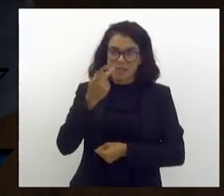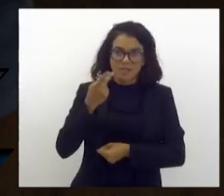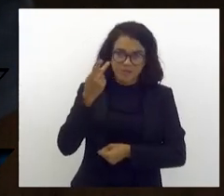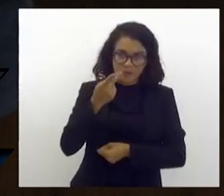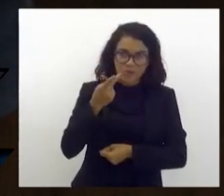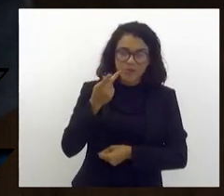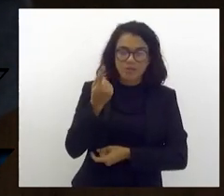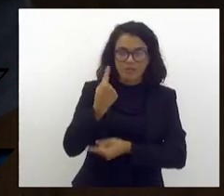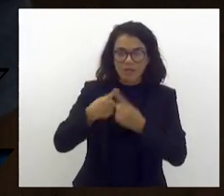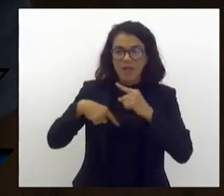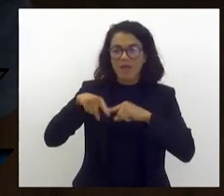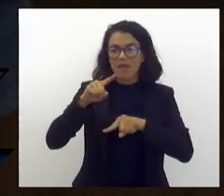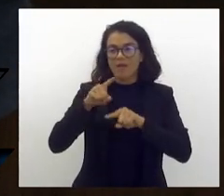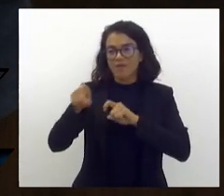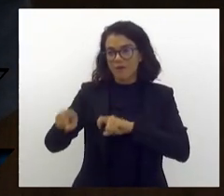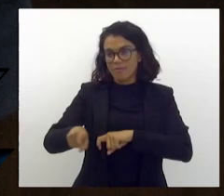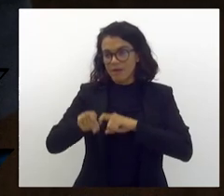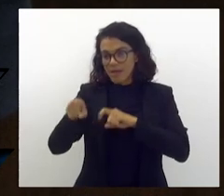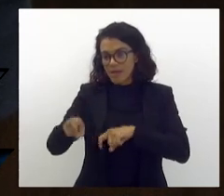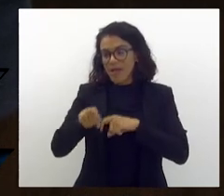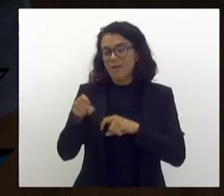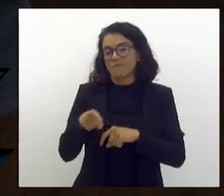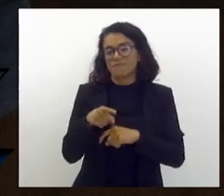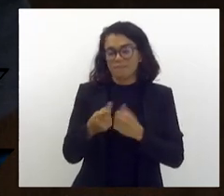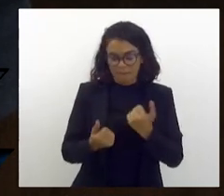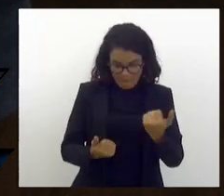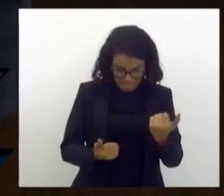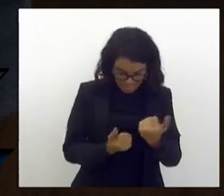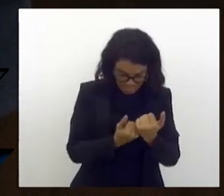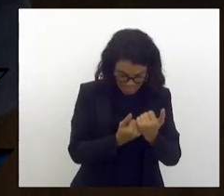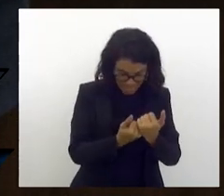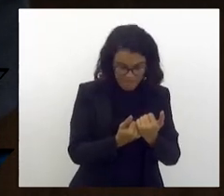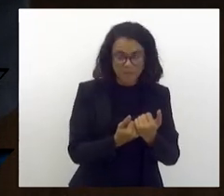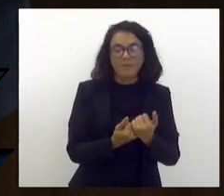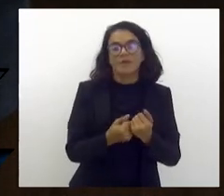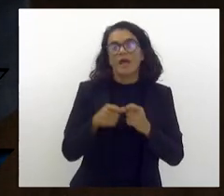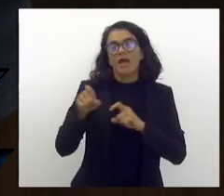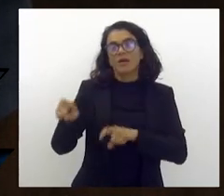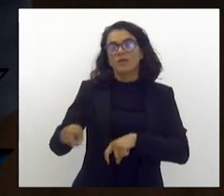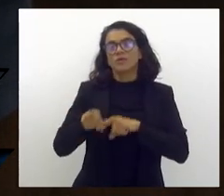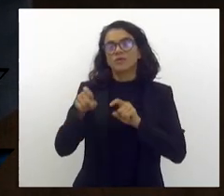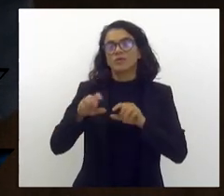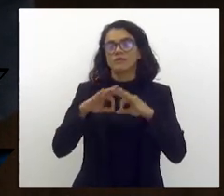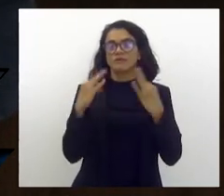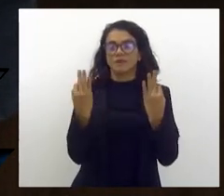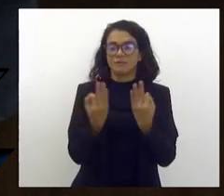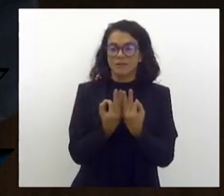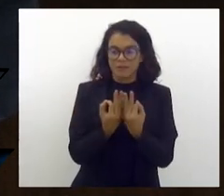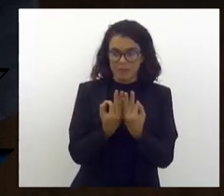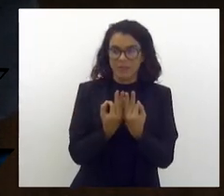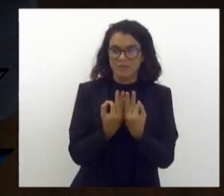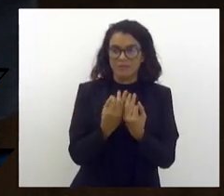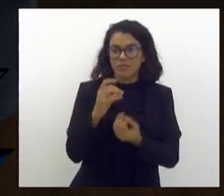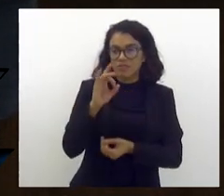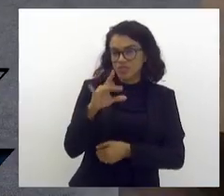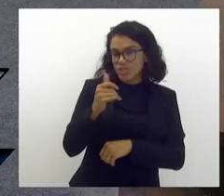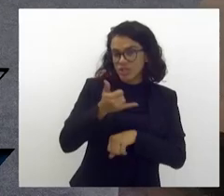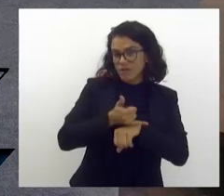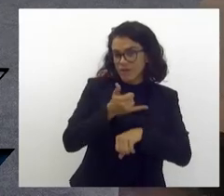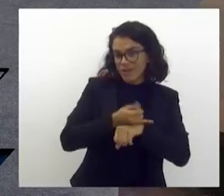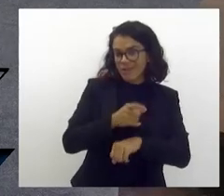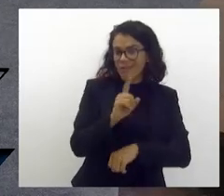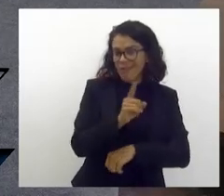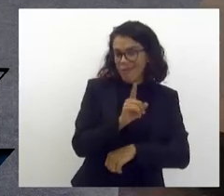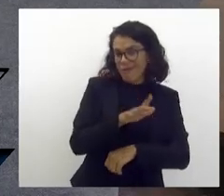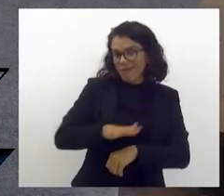da reforma agrária para o fortalecimento da agricultura familiar camponesa, não só de Volta Redonda, mas